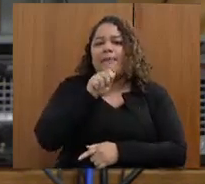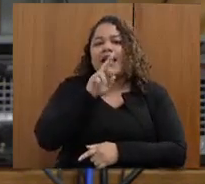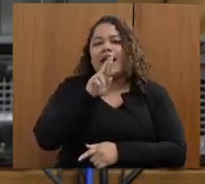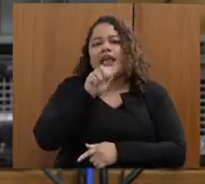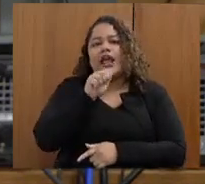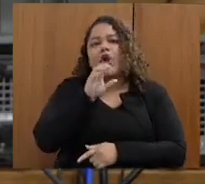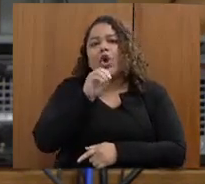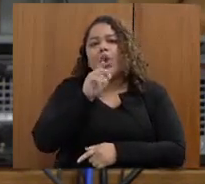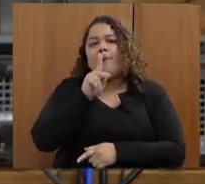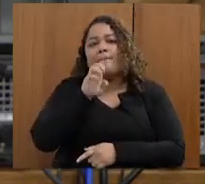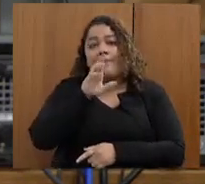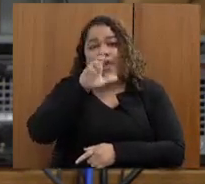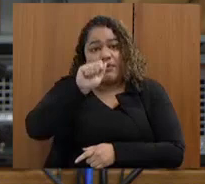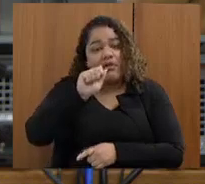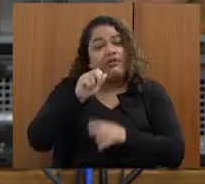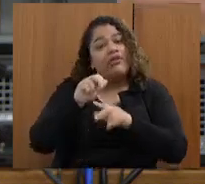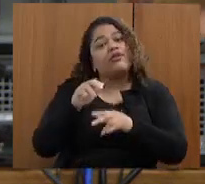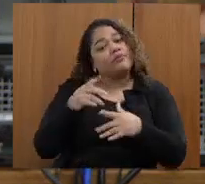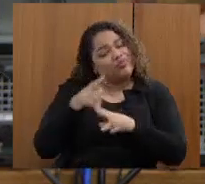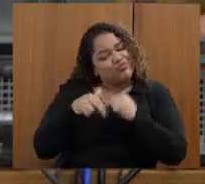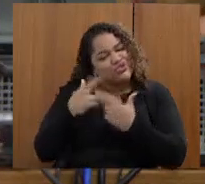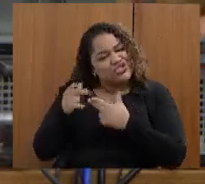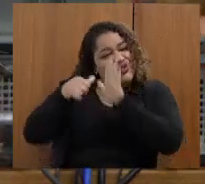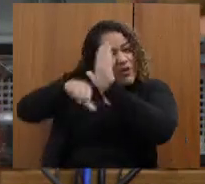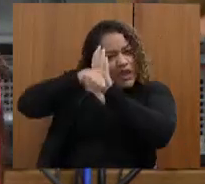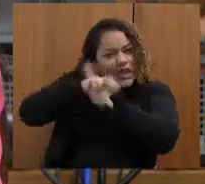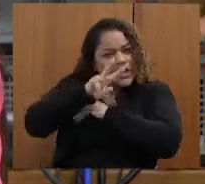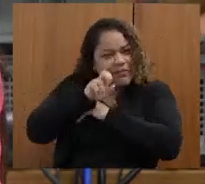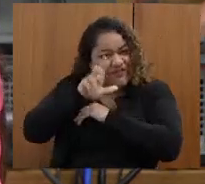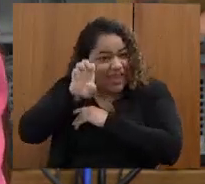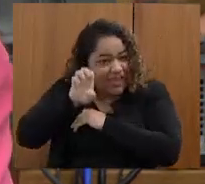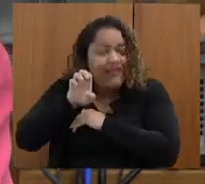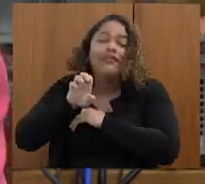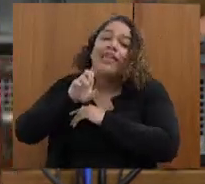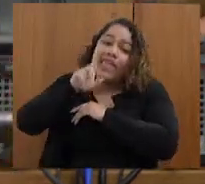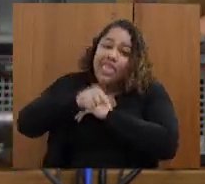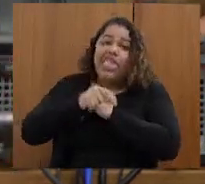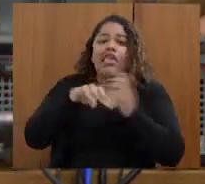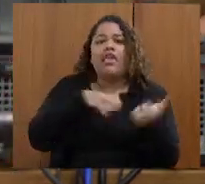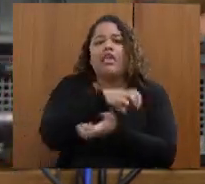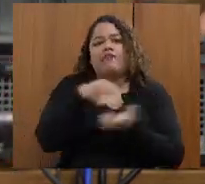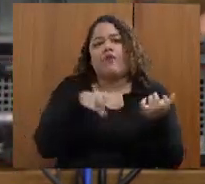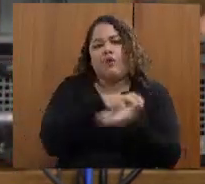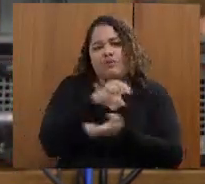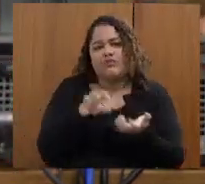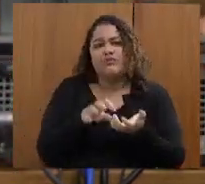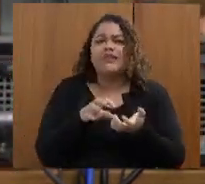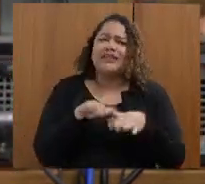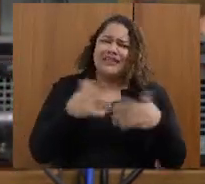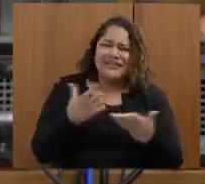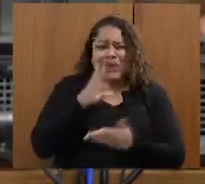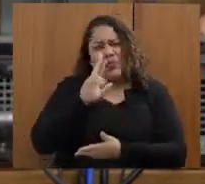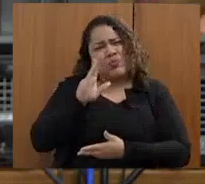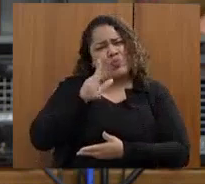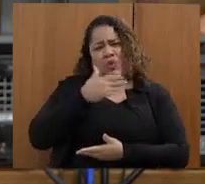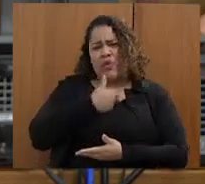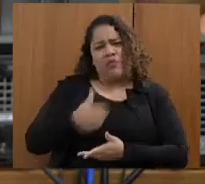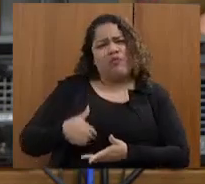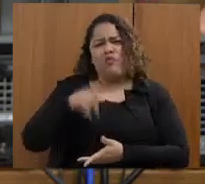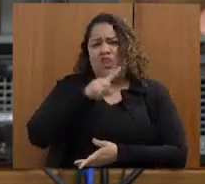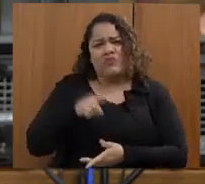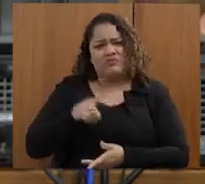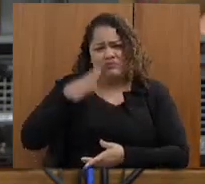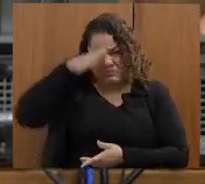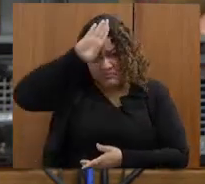para reforma nas escolas da região então não tem nada de avanço da grande gestão do governo e garantir recurso para isso é